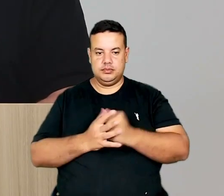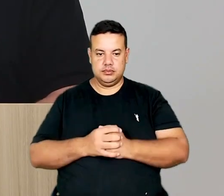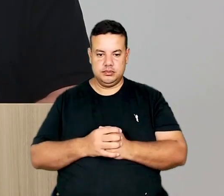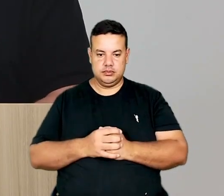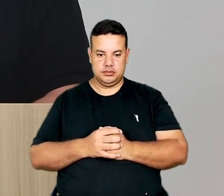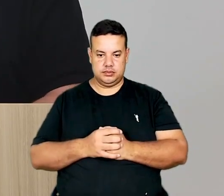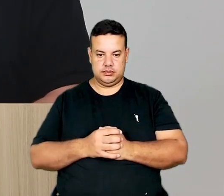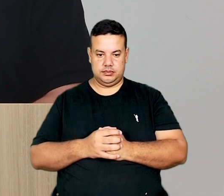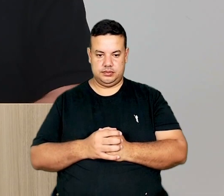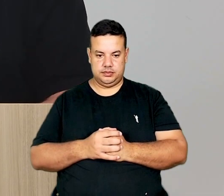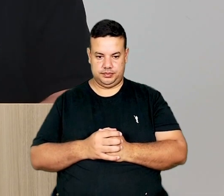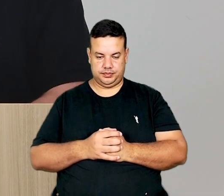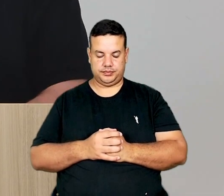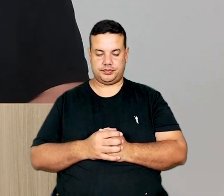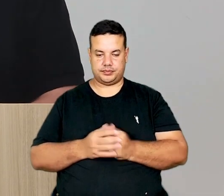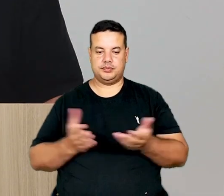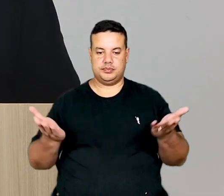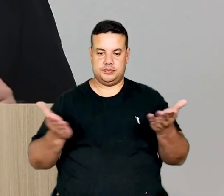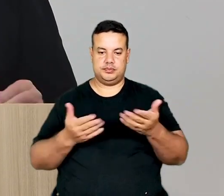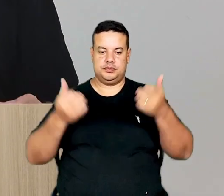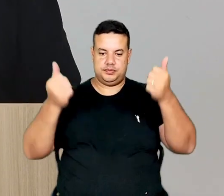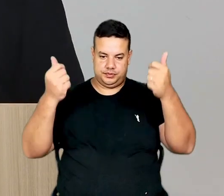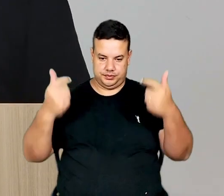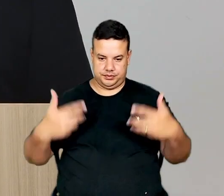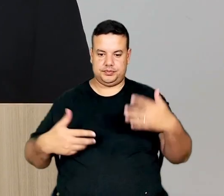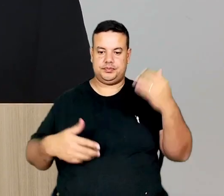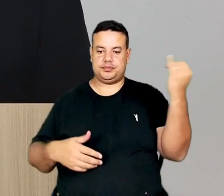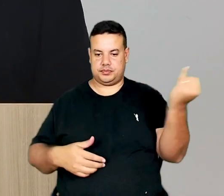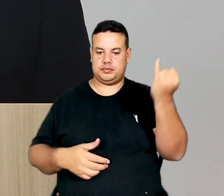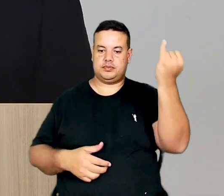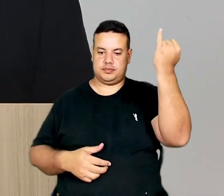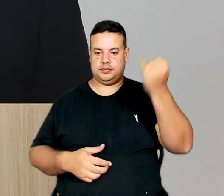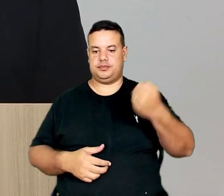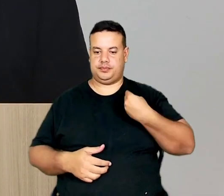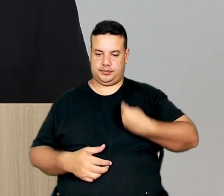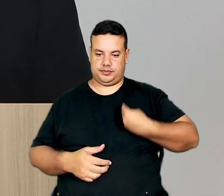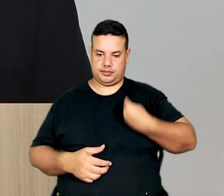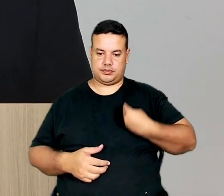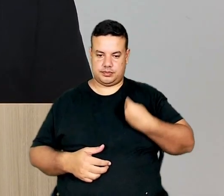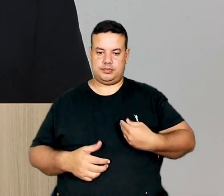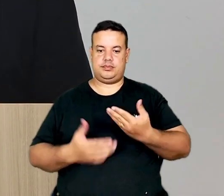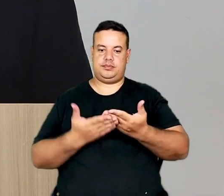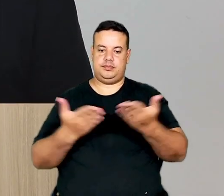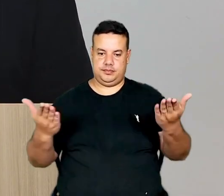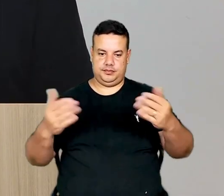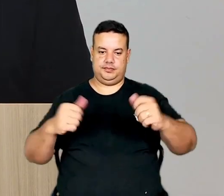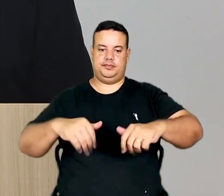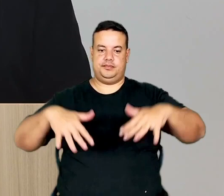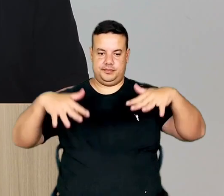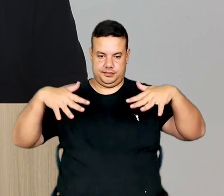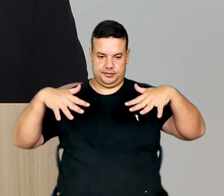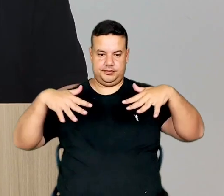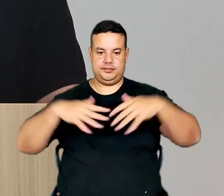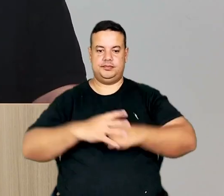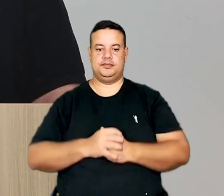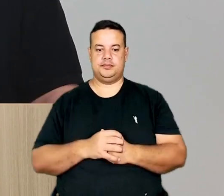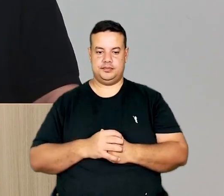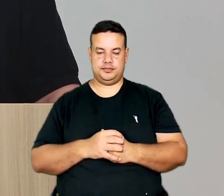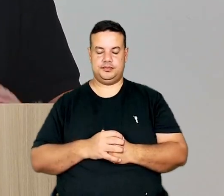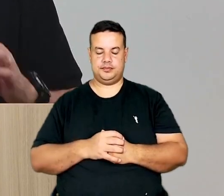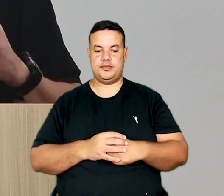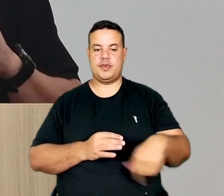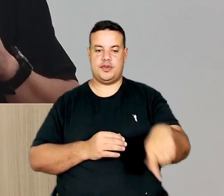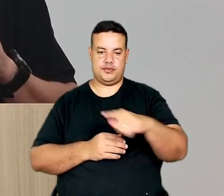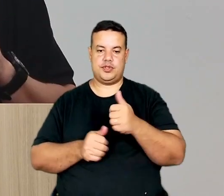Aqui pontuar a importância da presença de vocês aqui nesse plenário. A vocês que nos acompanham aí pelas